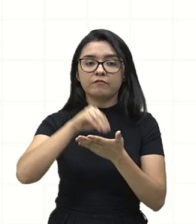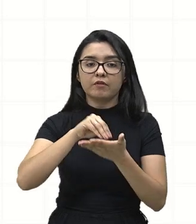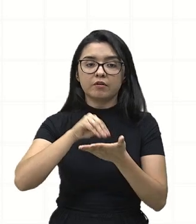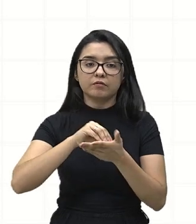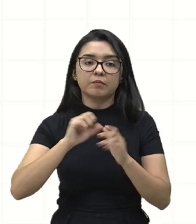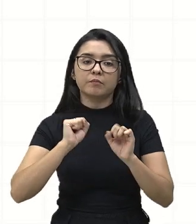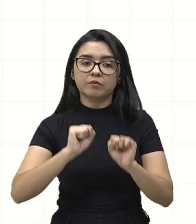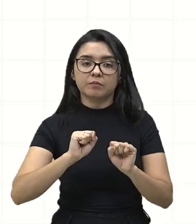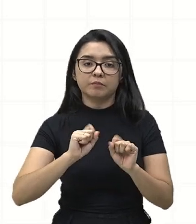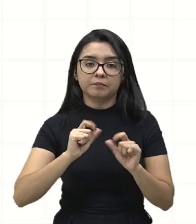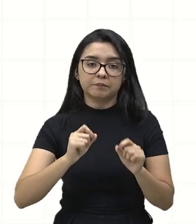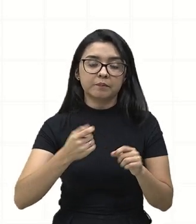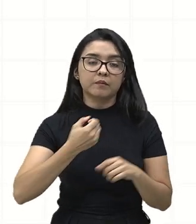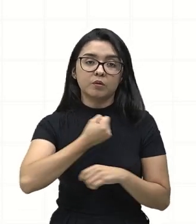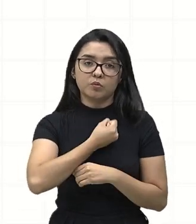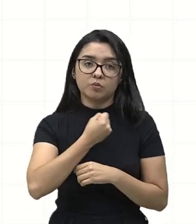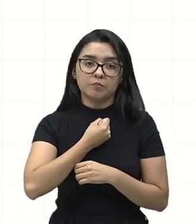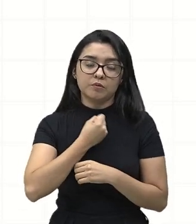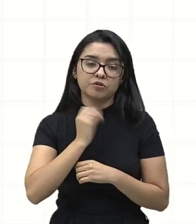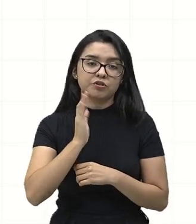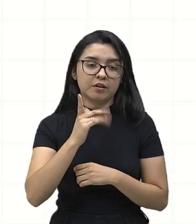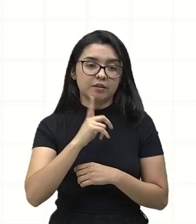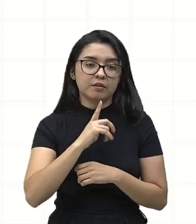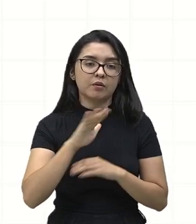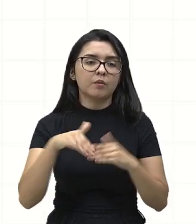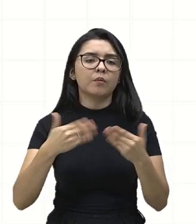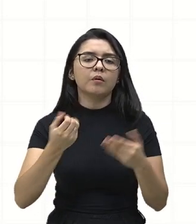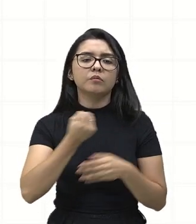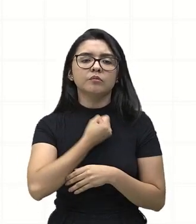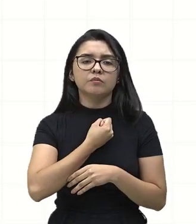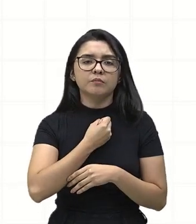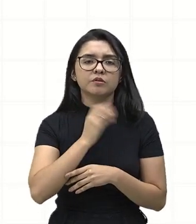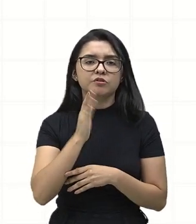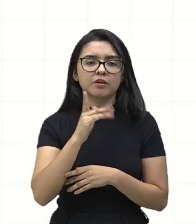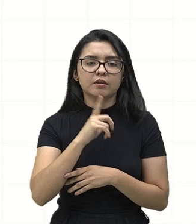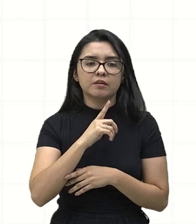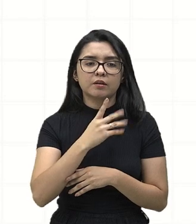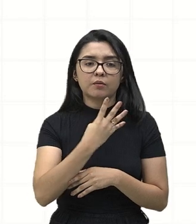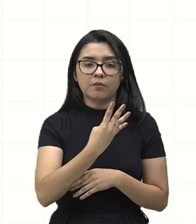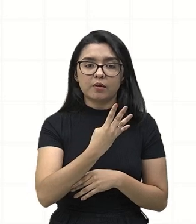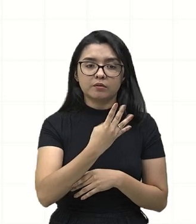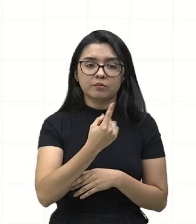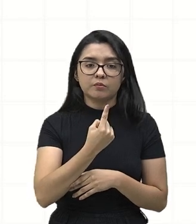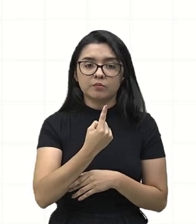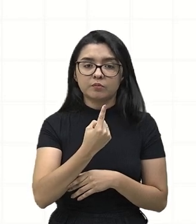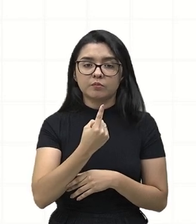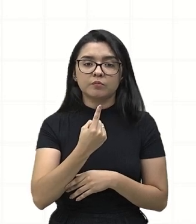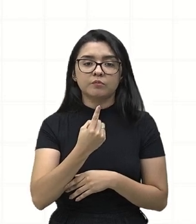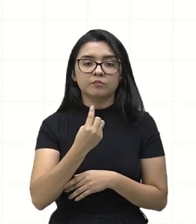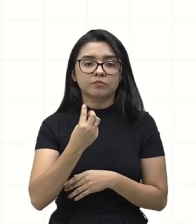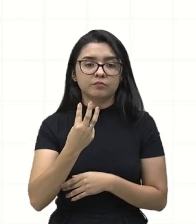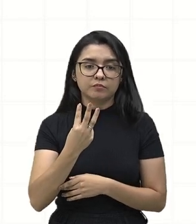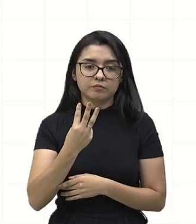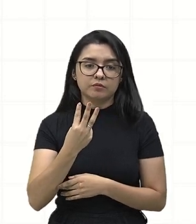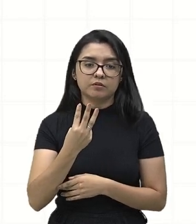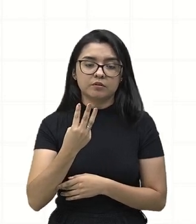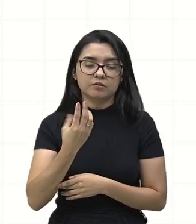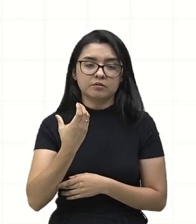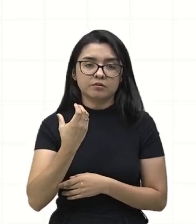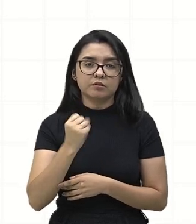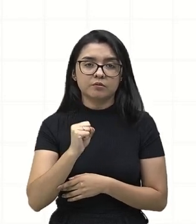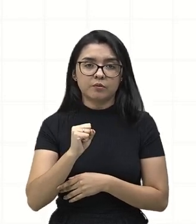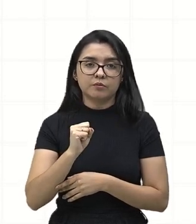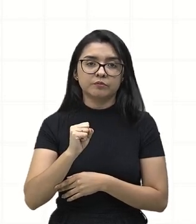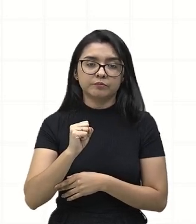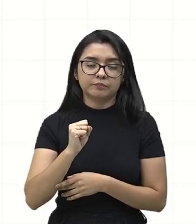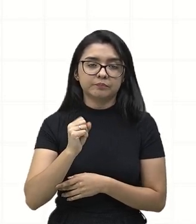pode pegar os números que a gente já tem. Quais são os números que a gente já tem? Temos o 4, o 1, o 3